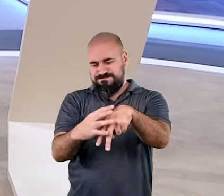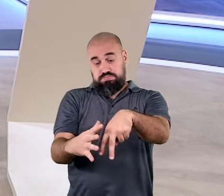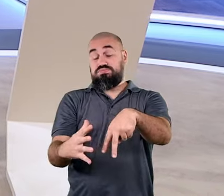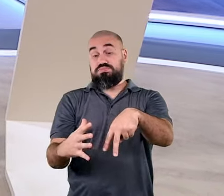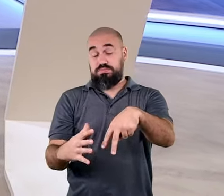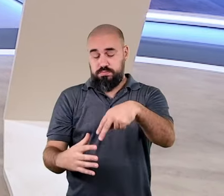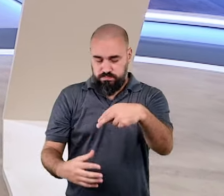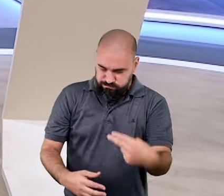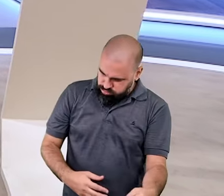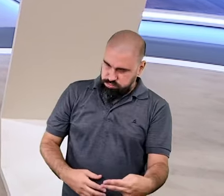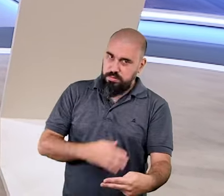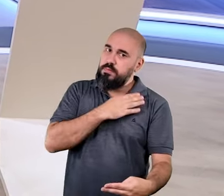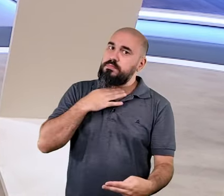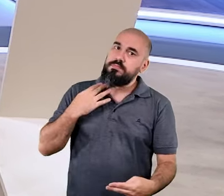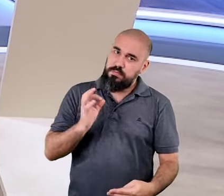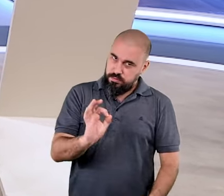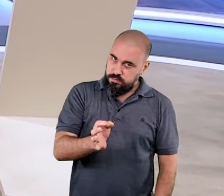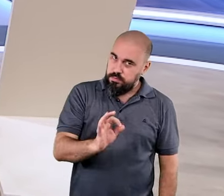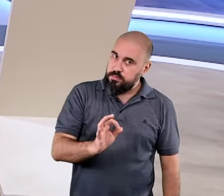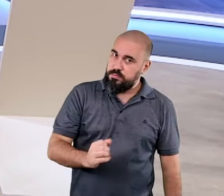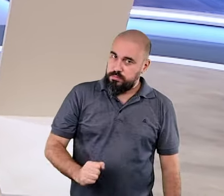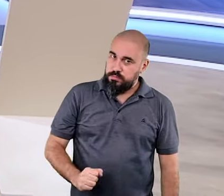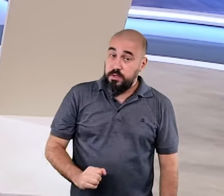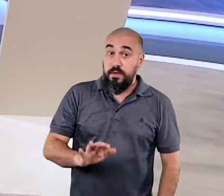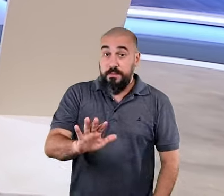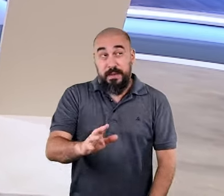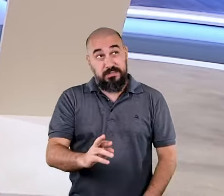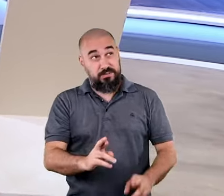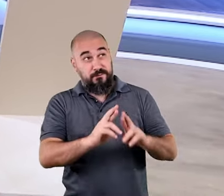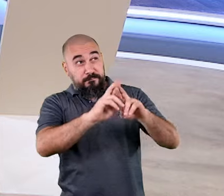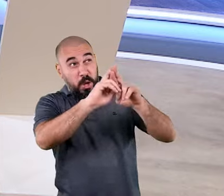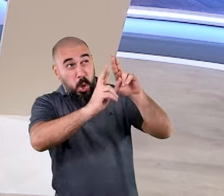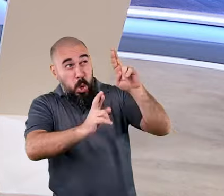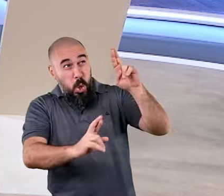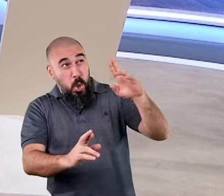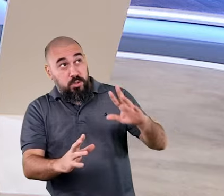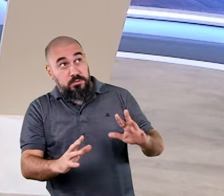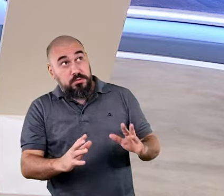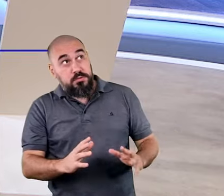manifestação estrondosa e gloriosa da natureza.